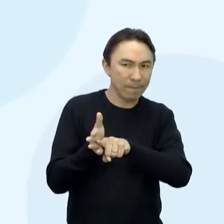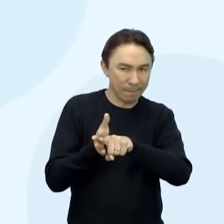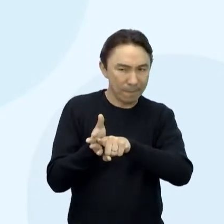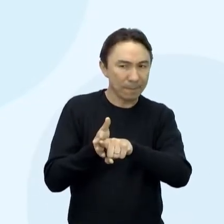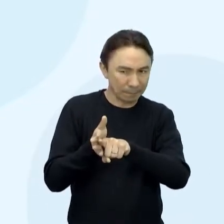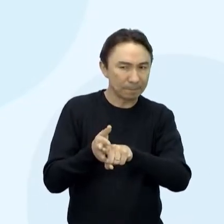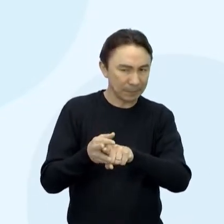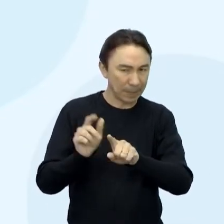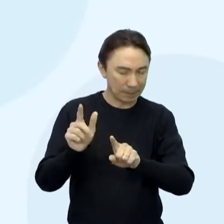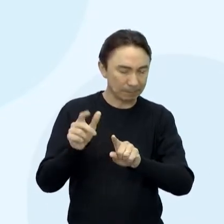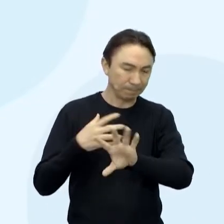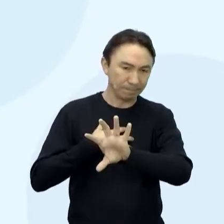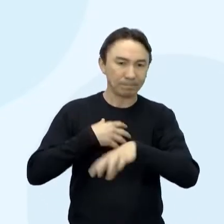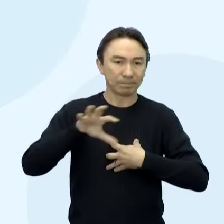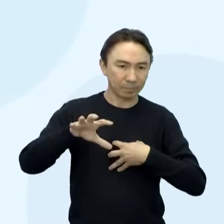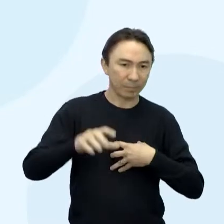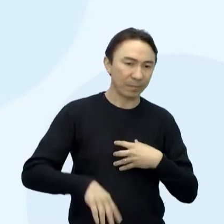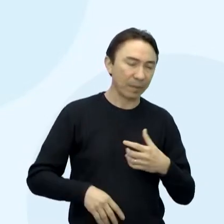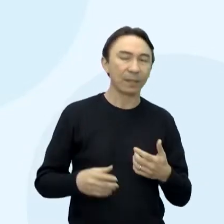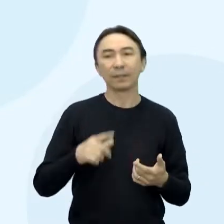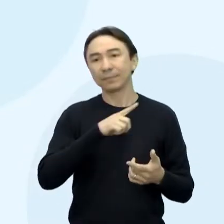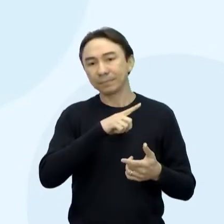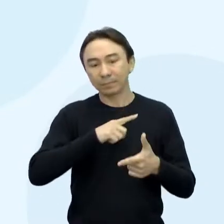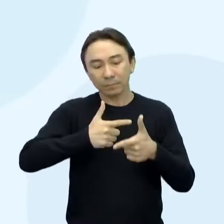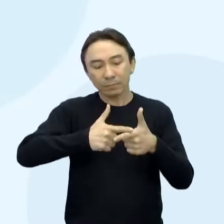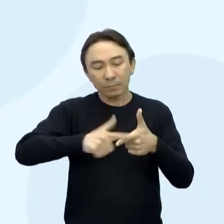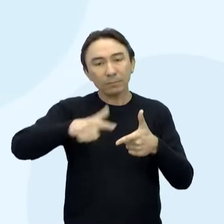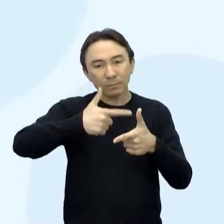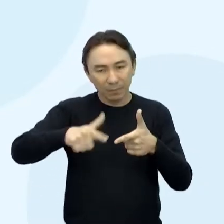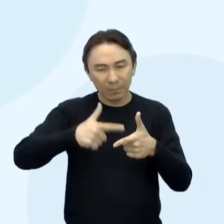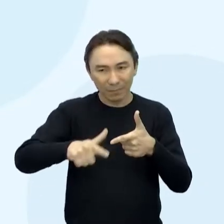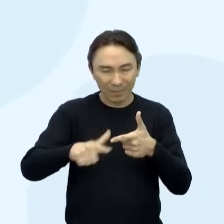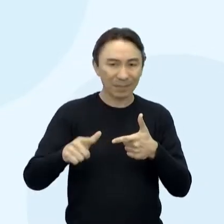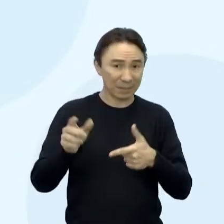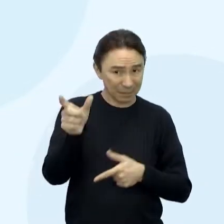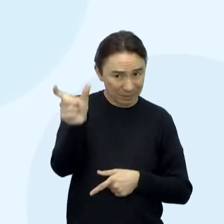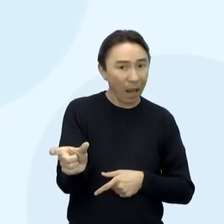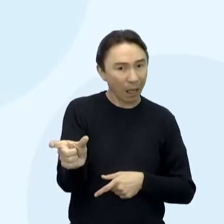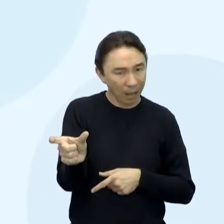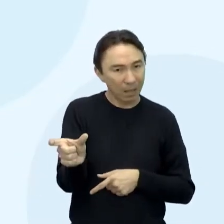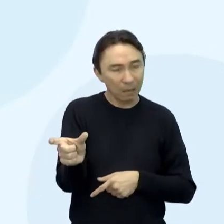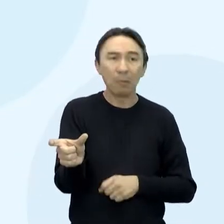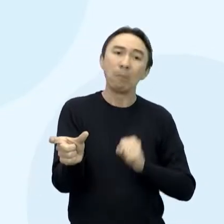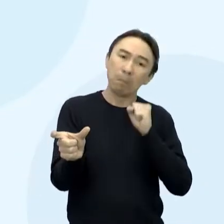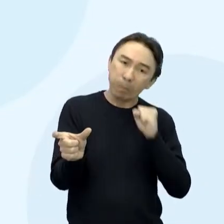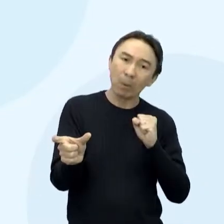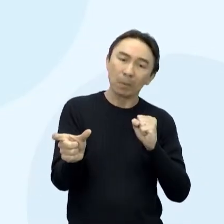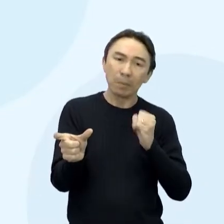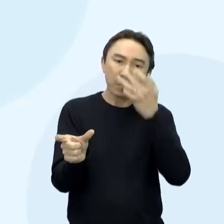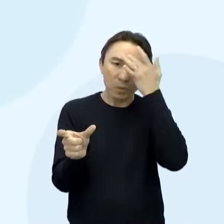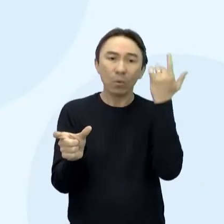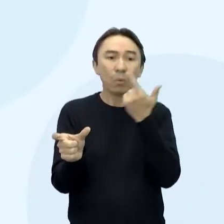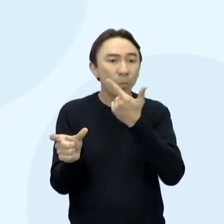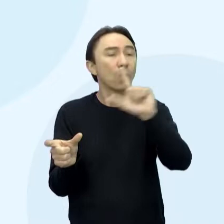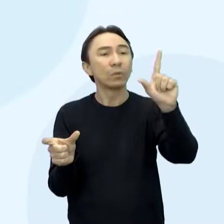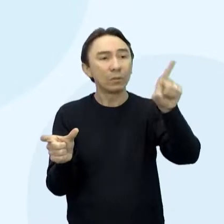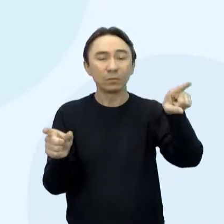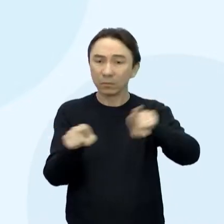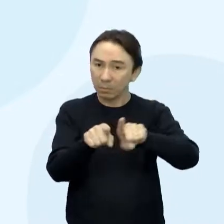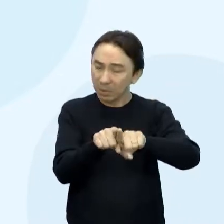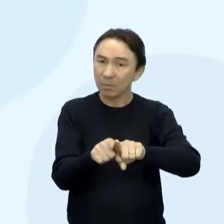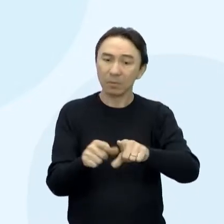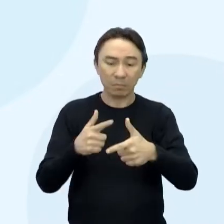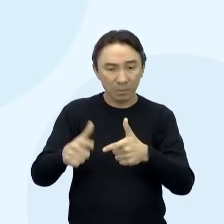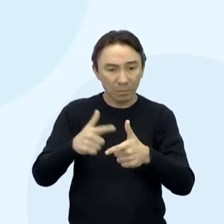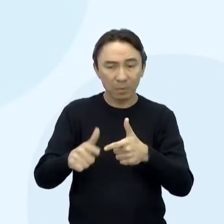Então, eu trouxe o problema, mas que ele vai abranger outras pessoas. E para que eu desenvolva algum produto com